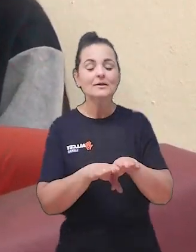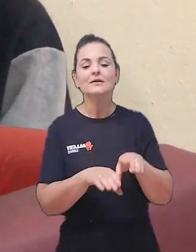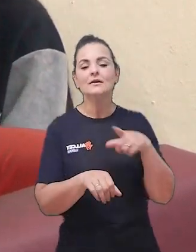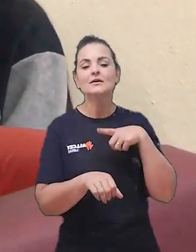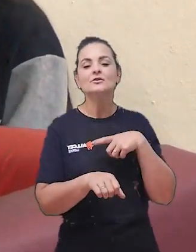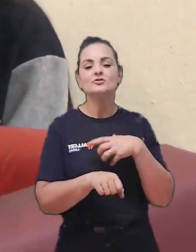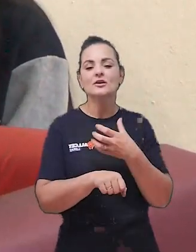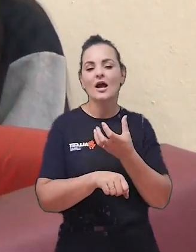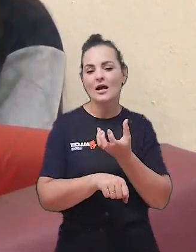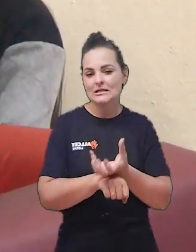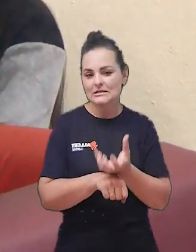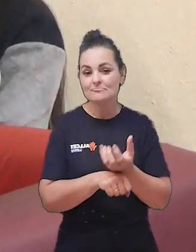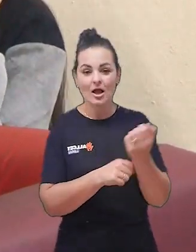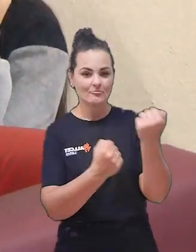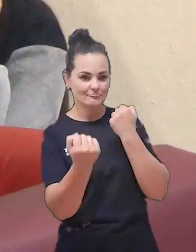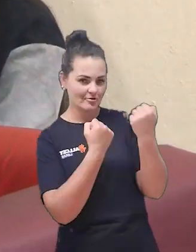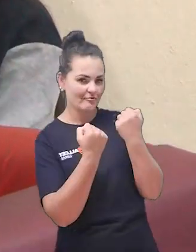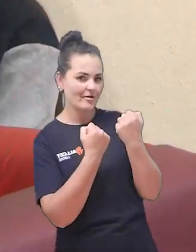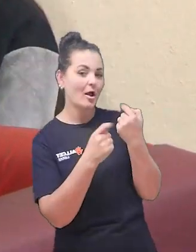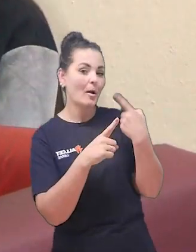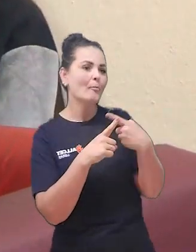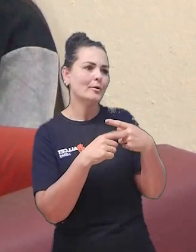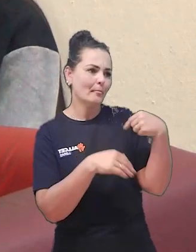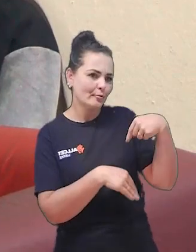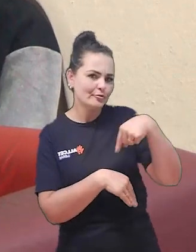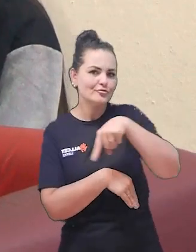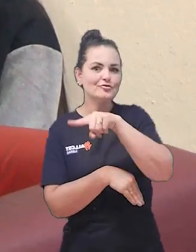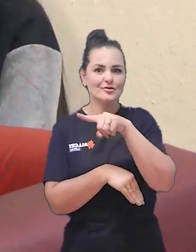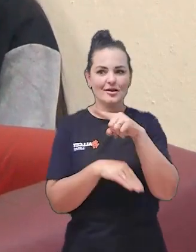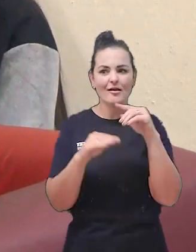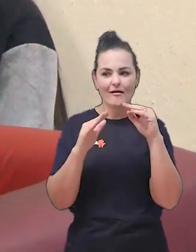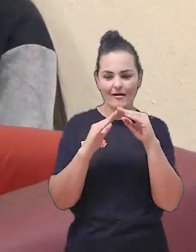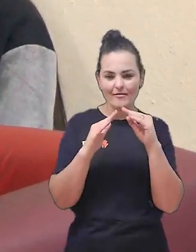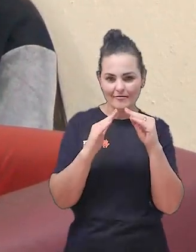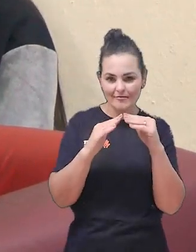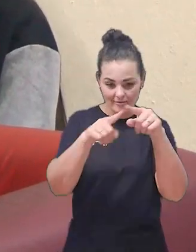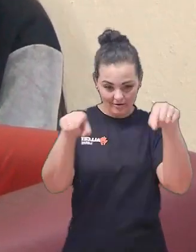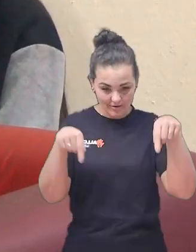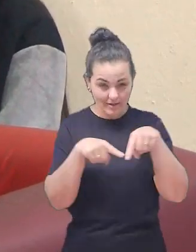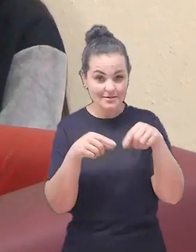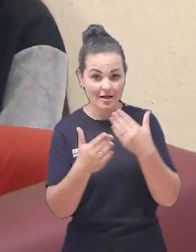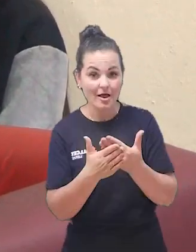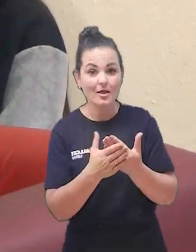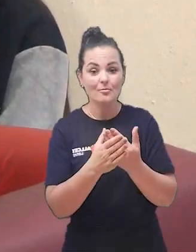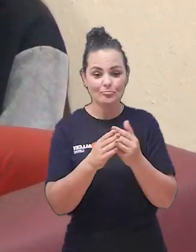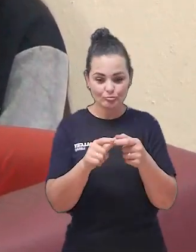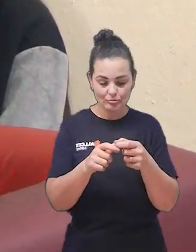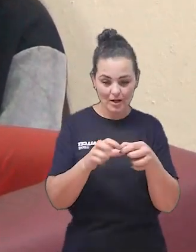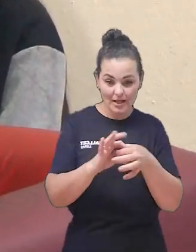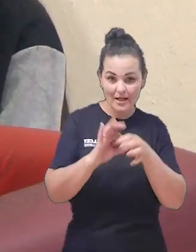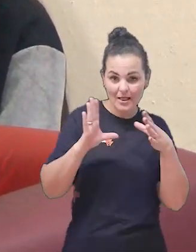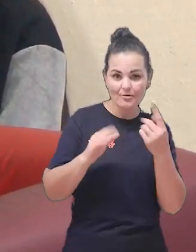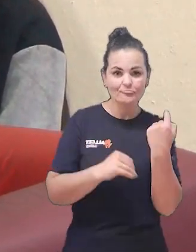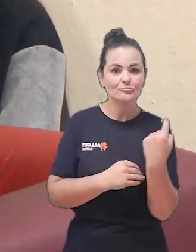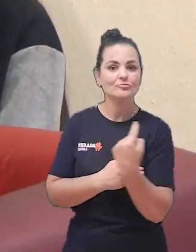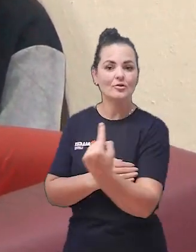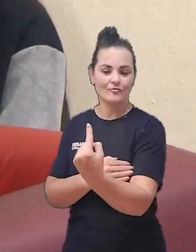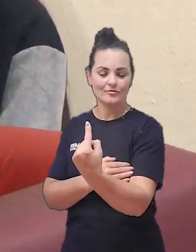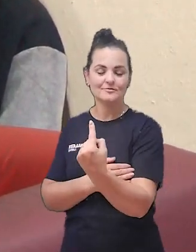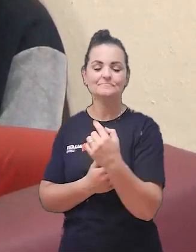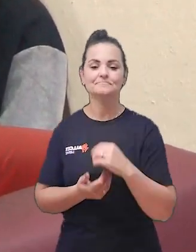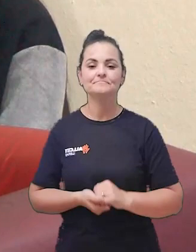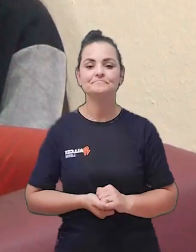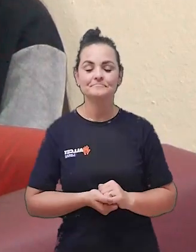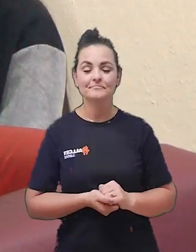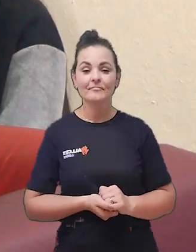gostava muito, porque saltava fora da sala de aula, né? E aí nós tínhamos jogos diversos. No tempo do ginásio, eu jogava